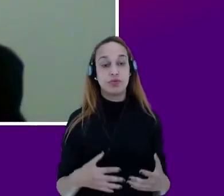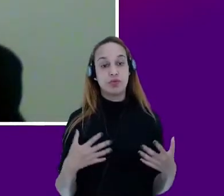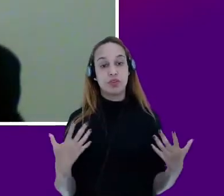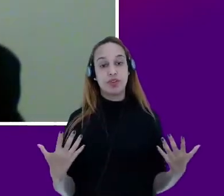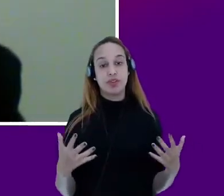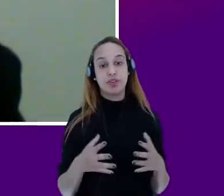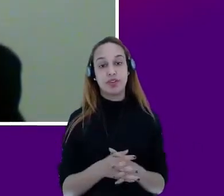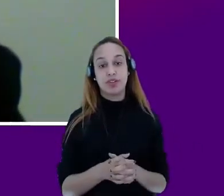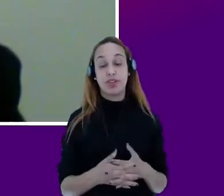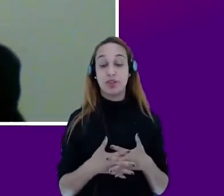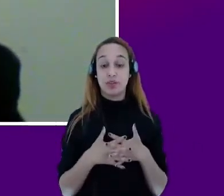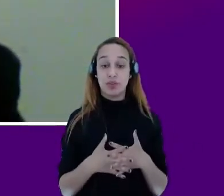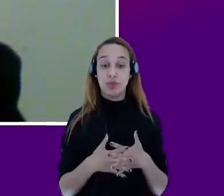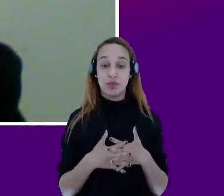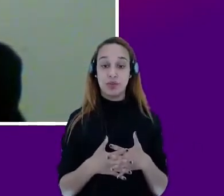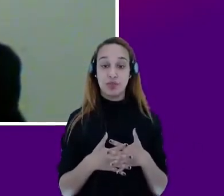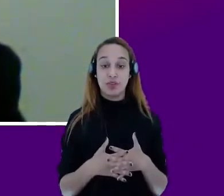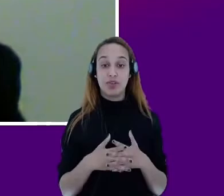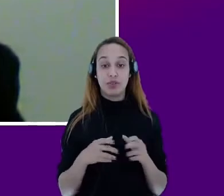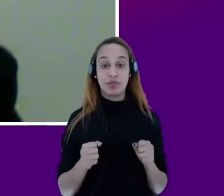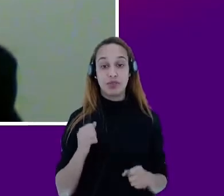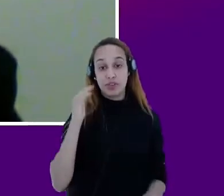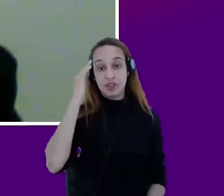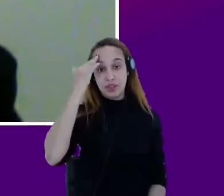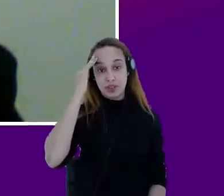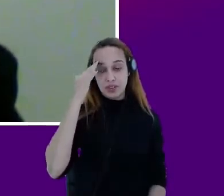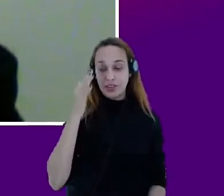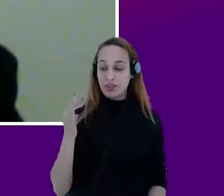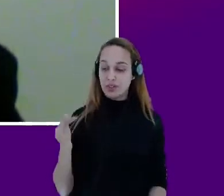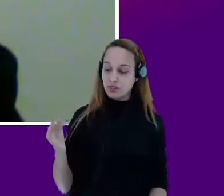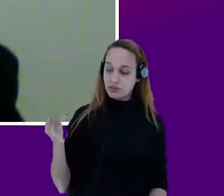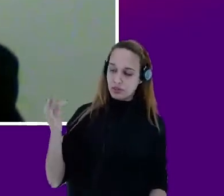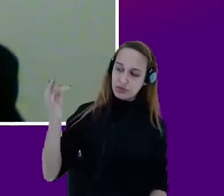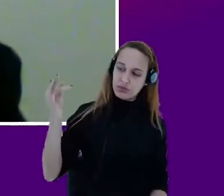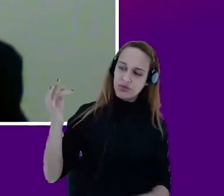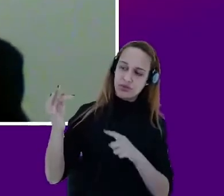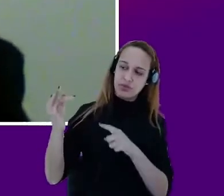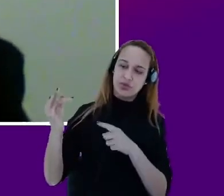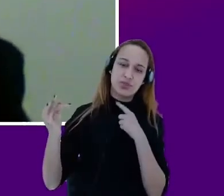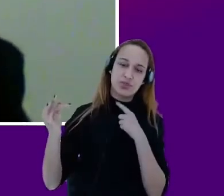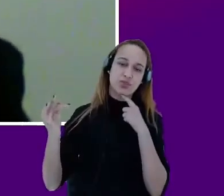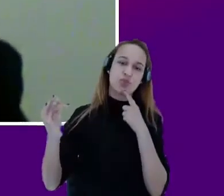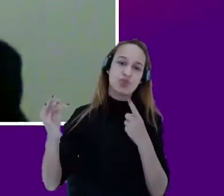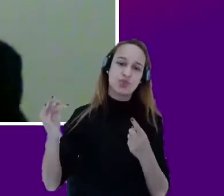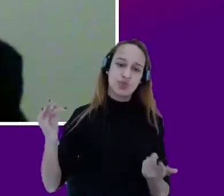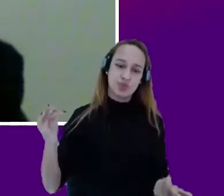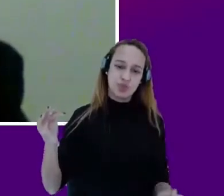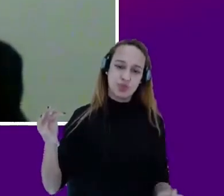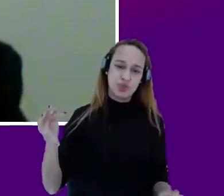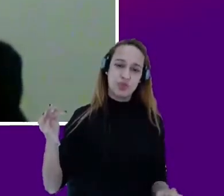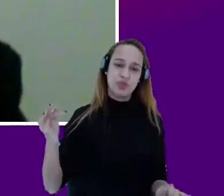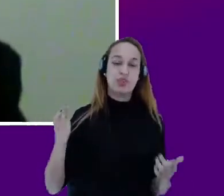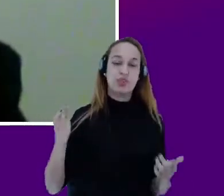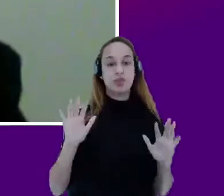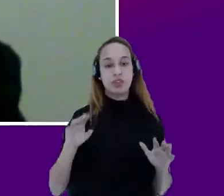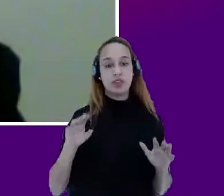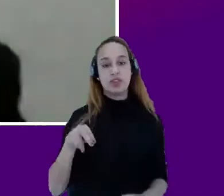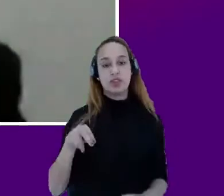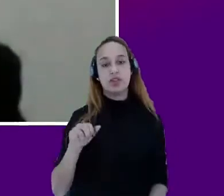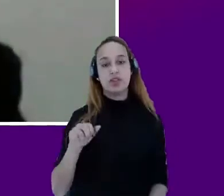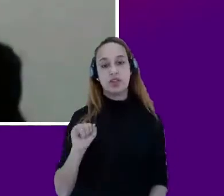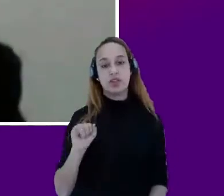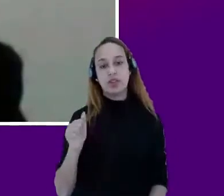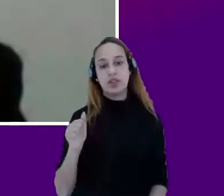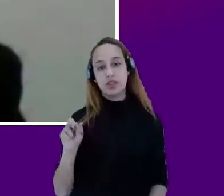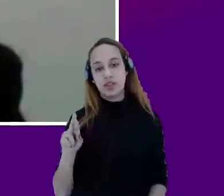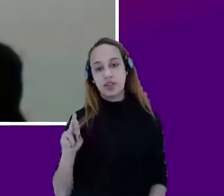né? Compreender um pouco o que é o futuro. É tanta incerteza, mas assim, acho que Nayara Gutenberg e o